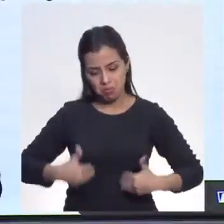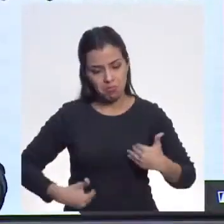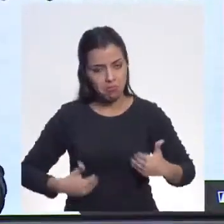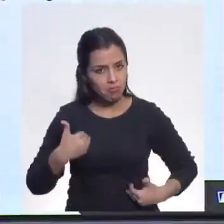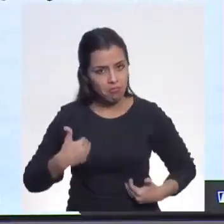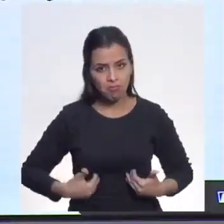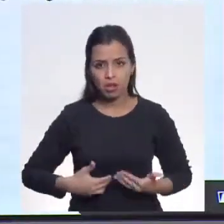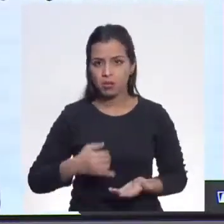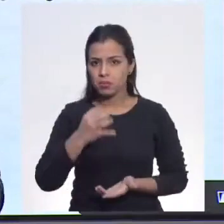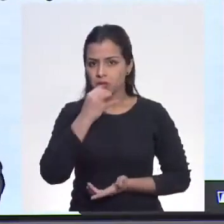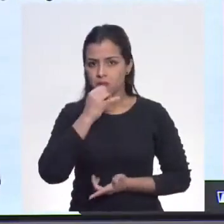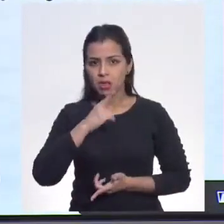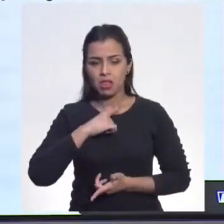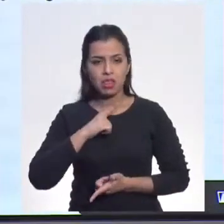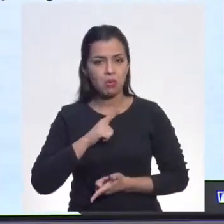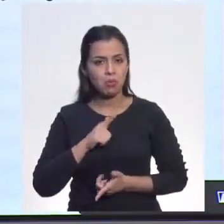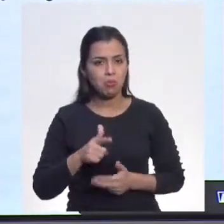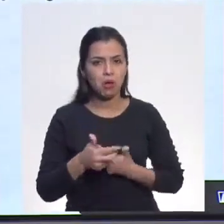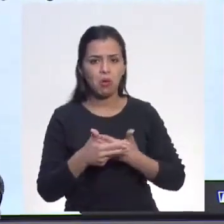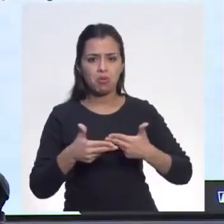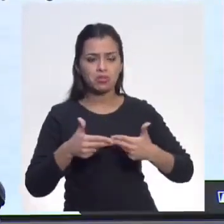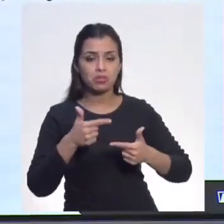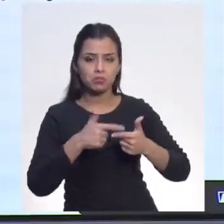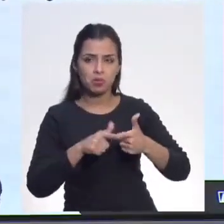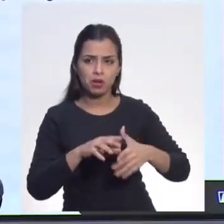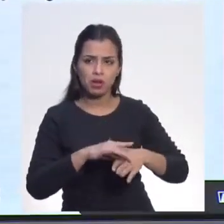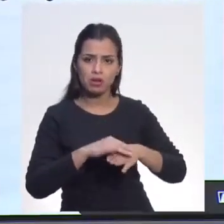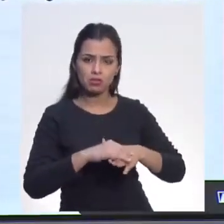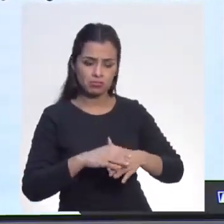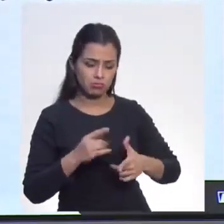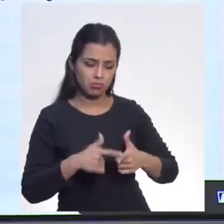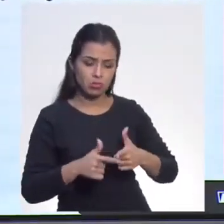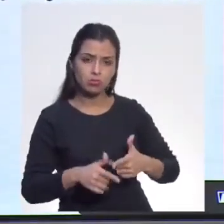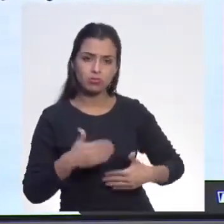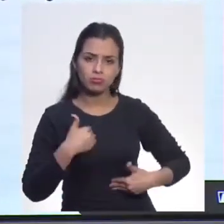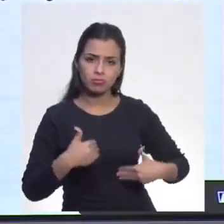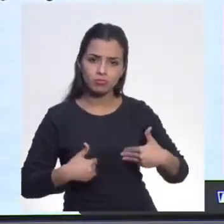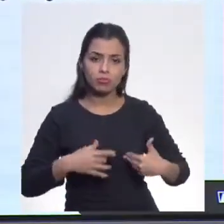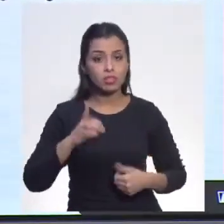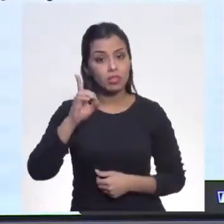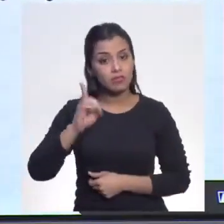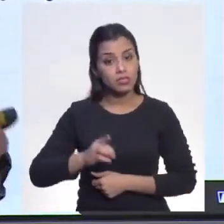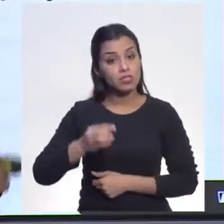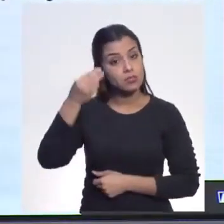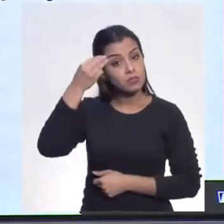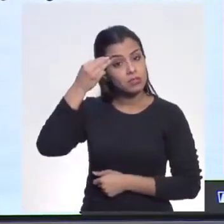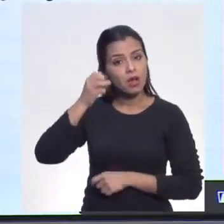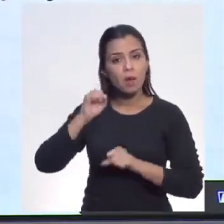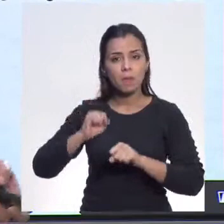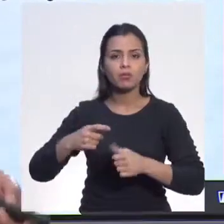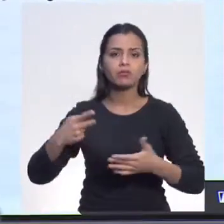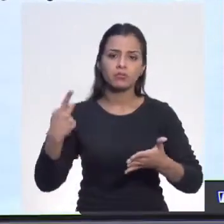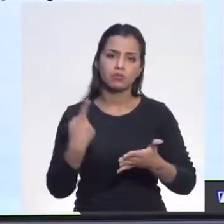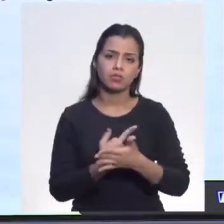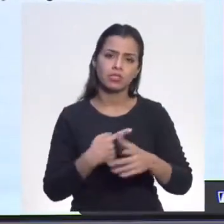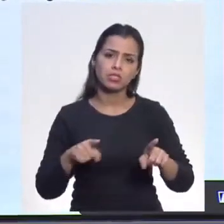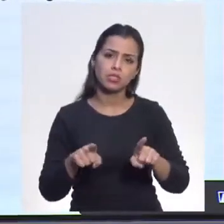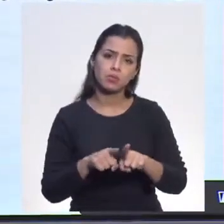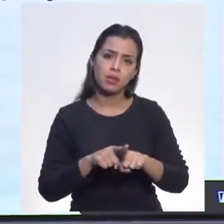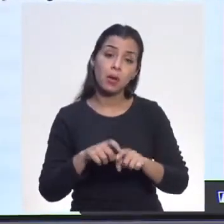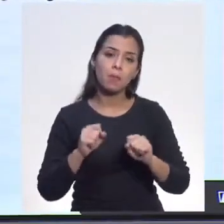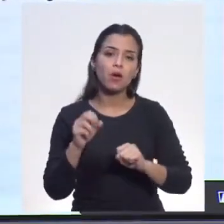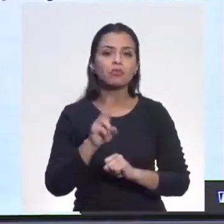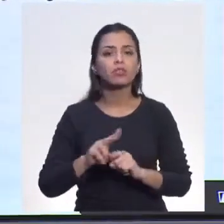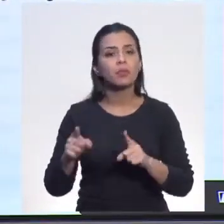que têm algum tipo de trauma, algum tipo até de problema, né, deficiência mental, pode se beneficiar aí da